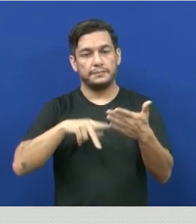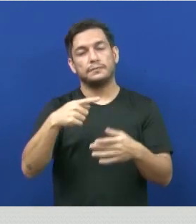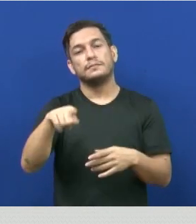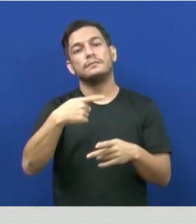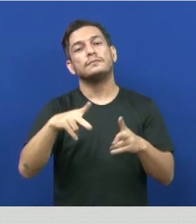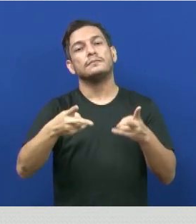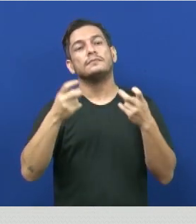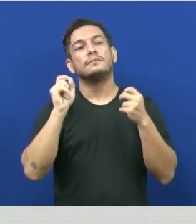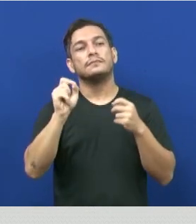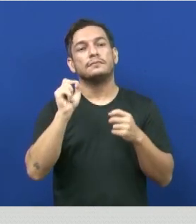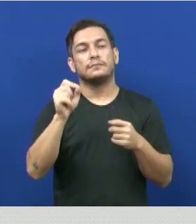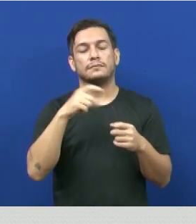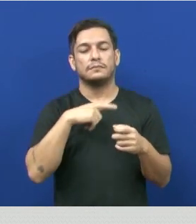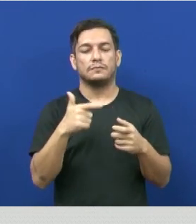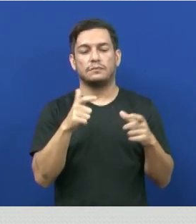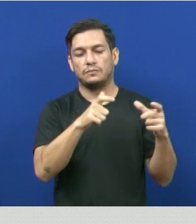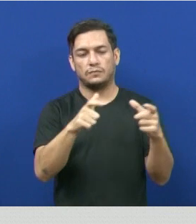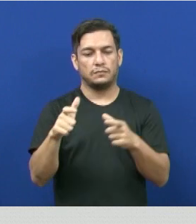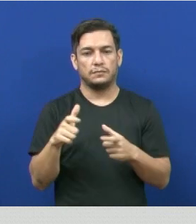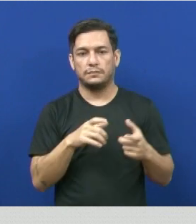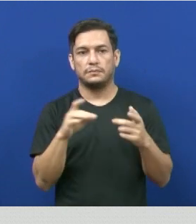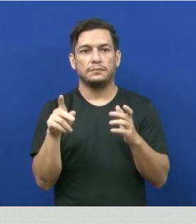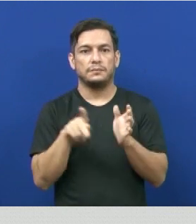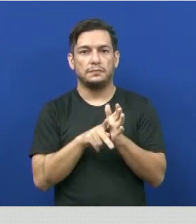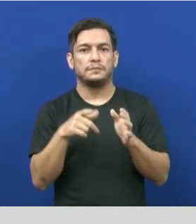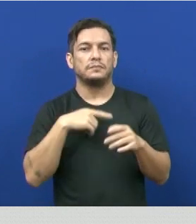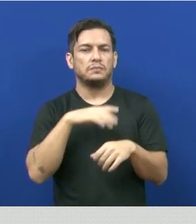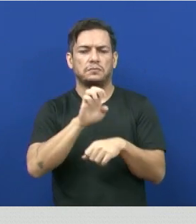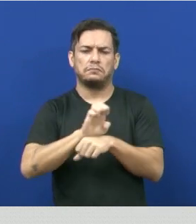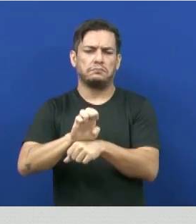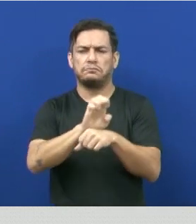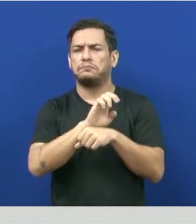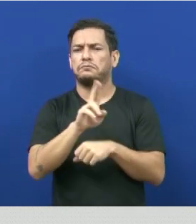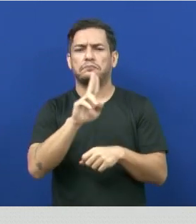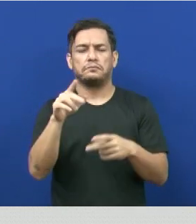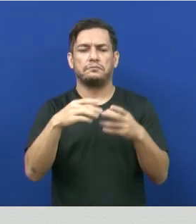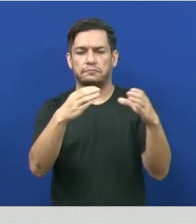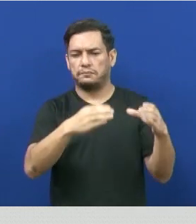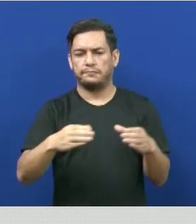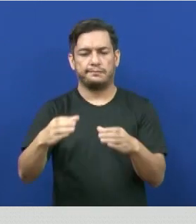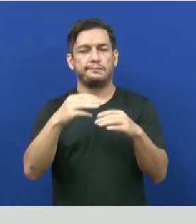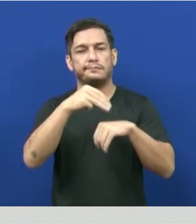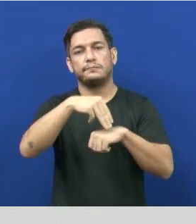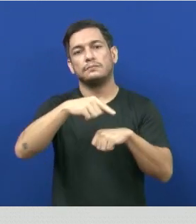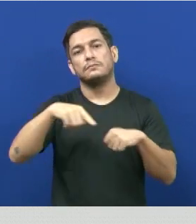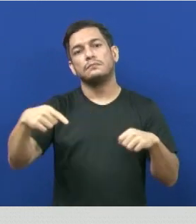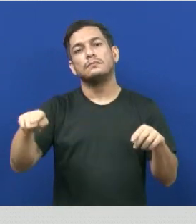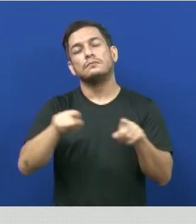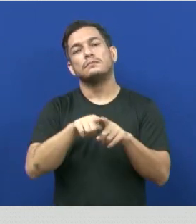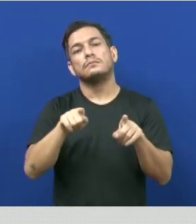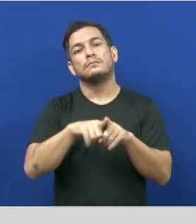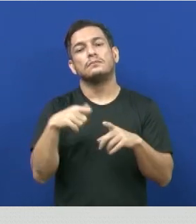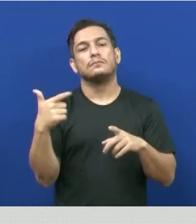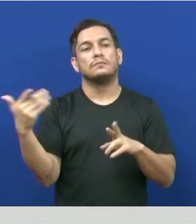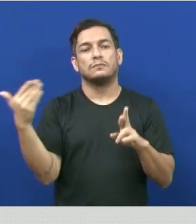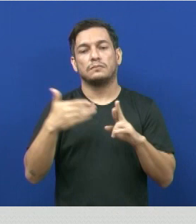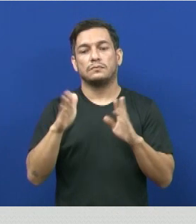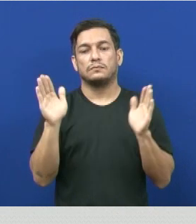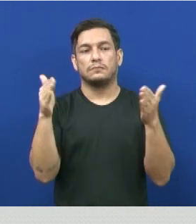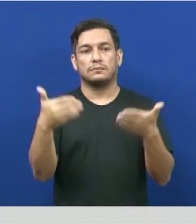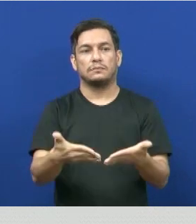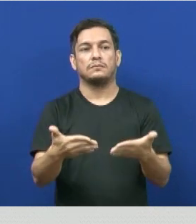nós percebemos que não tem um lugar específico não diz o nome de estado de um bairro de um município não dá uma referência